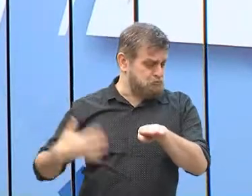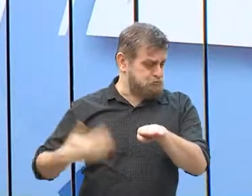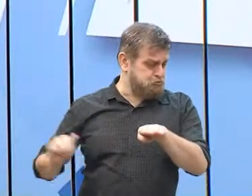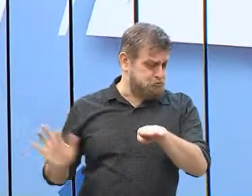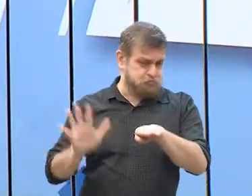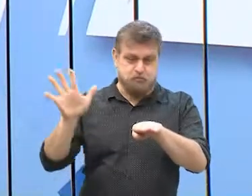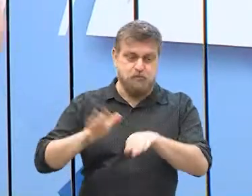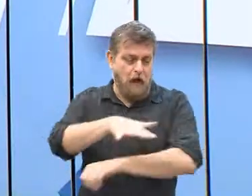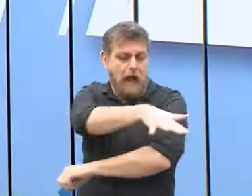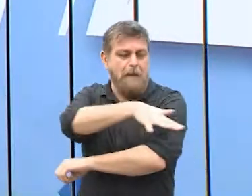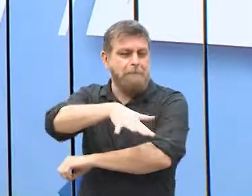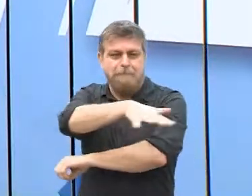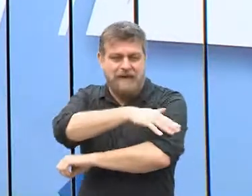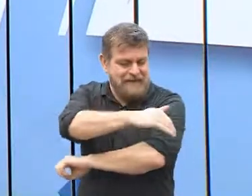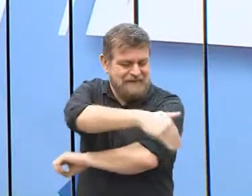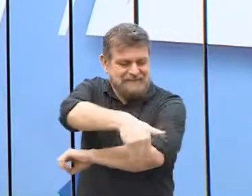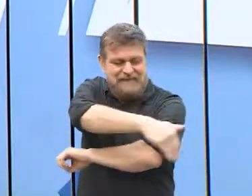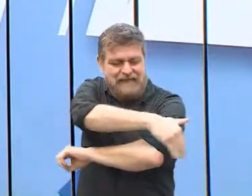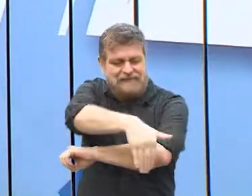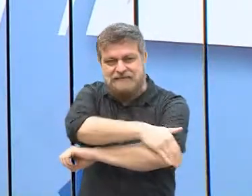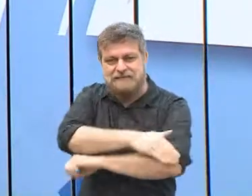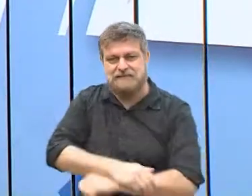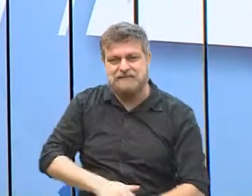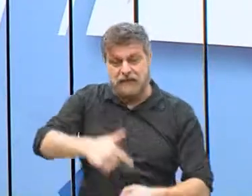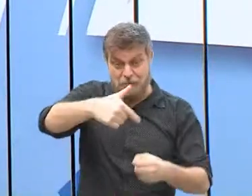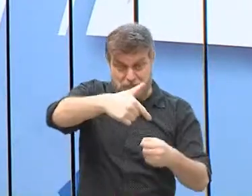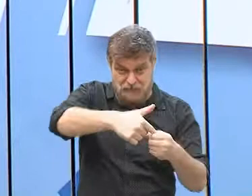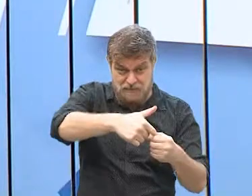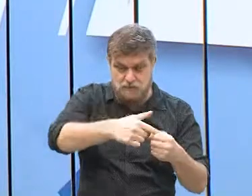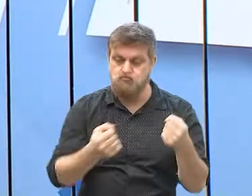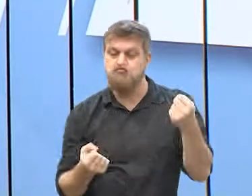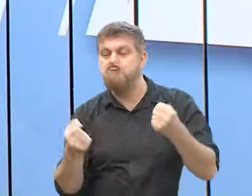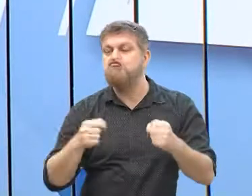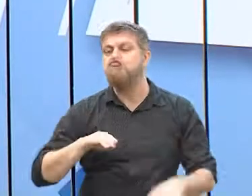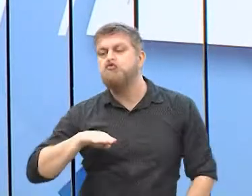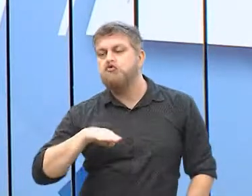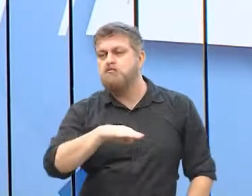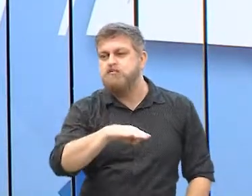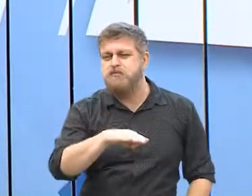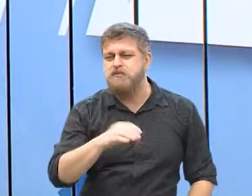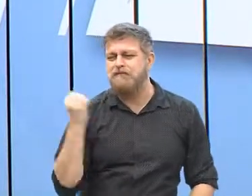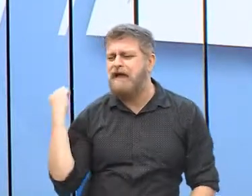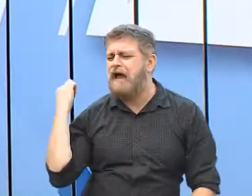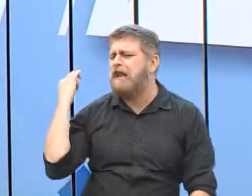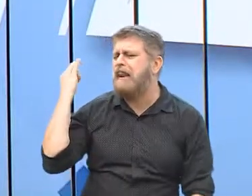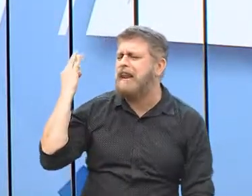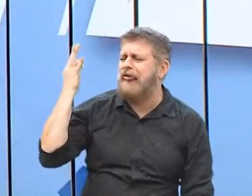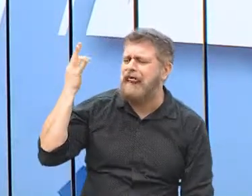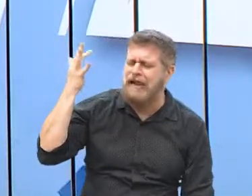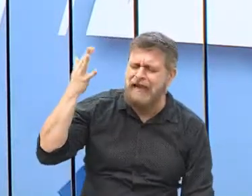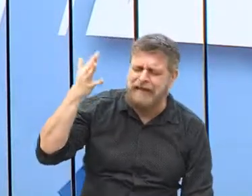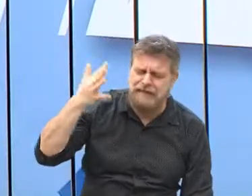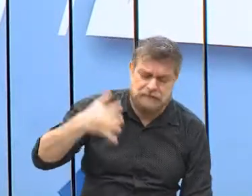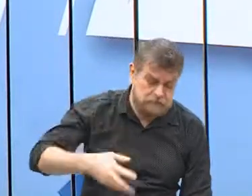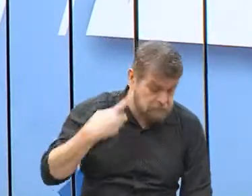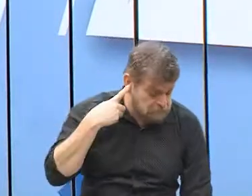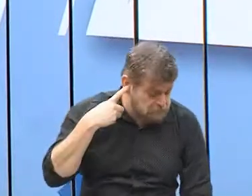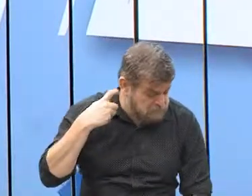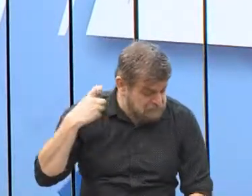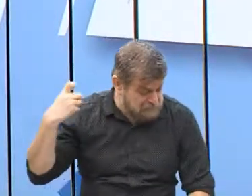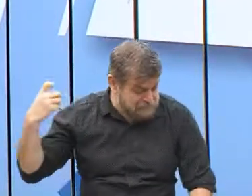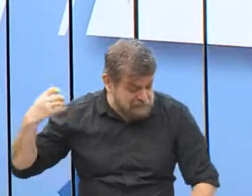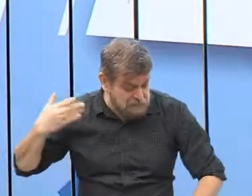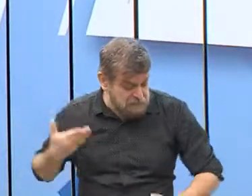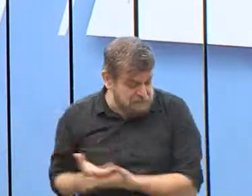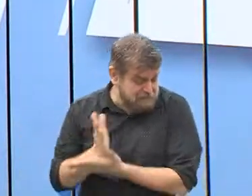encontram em praças, esquinas, postos de gasolina, e aí vara a madrugada com aquele som, infernizando as